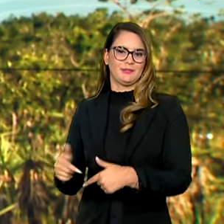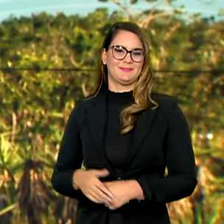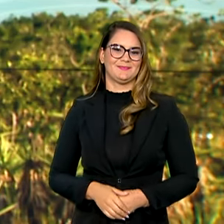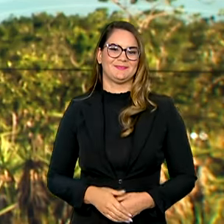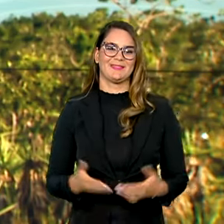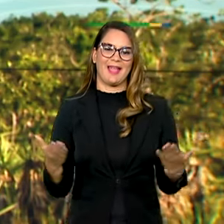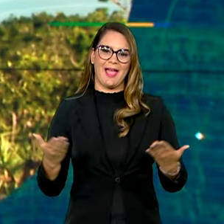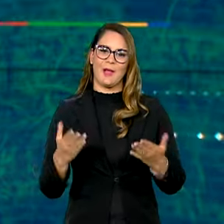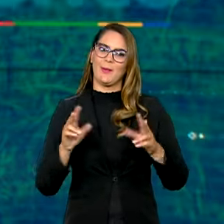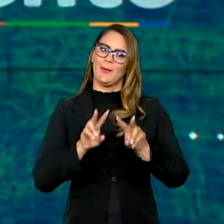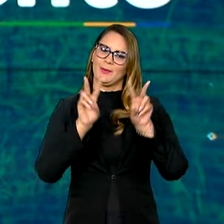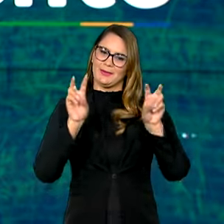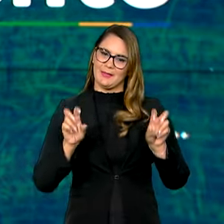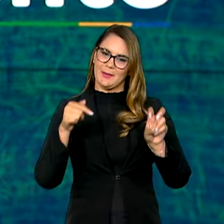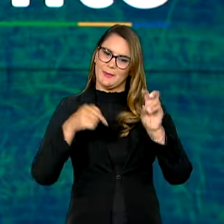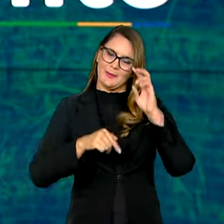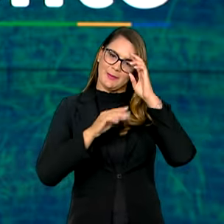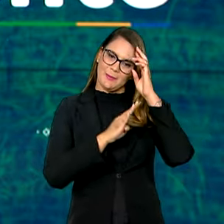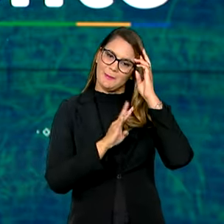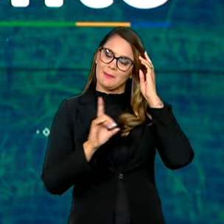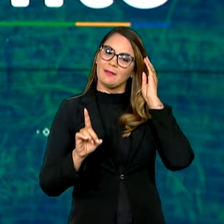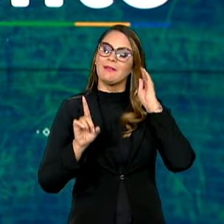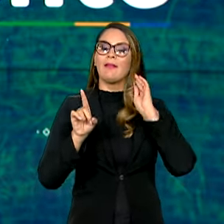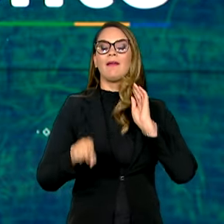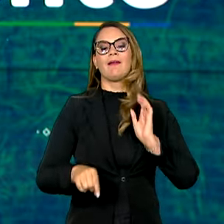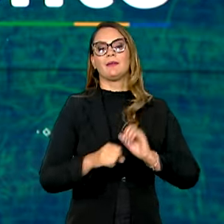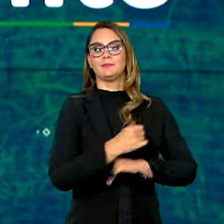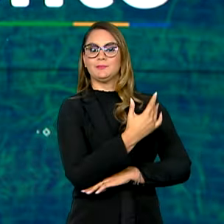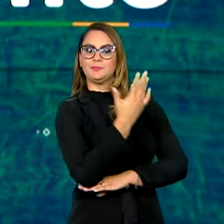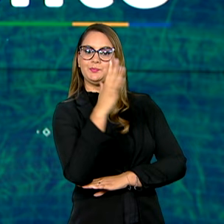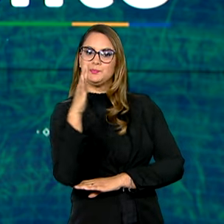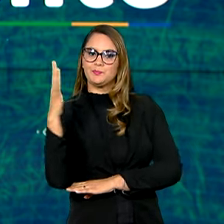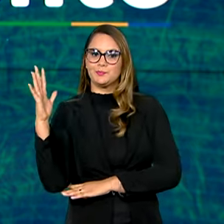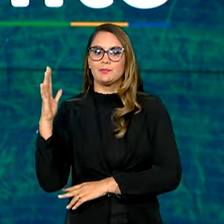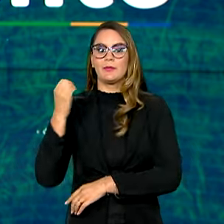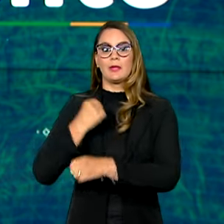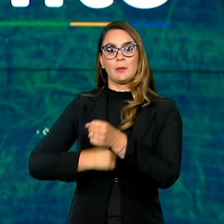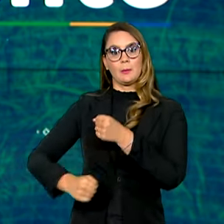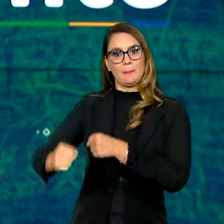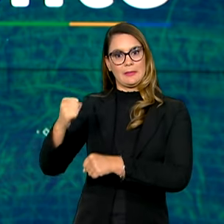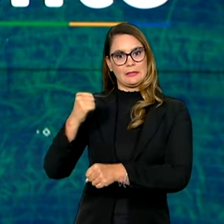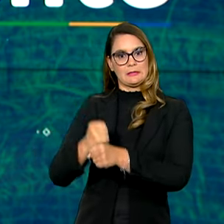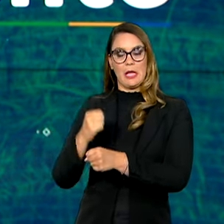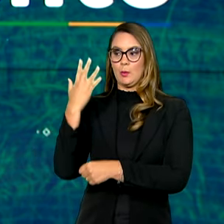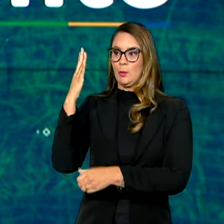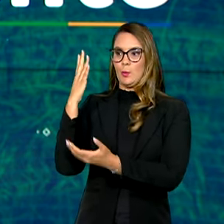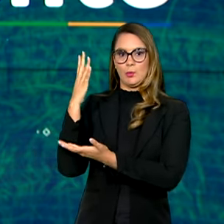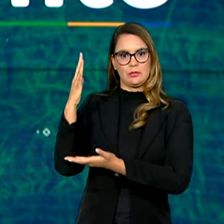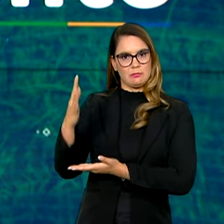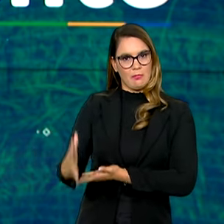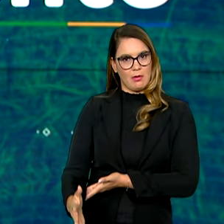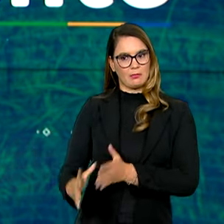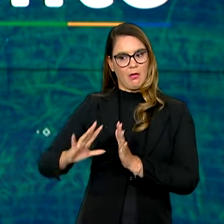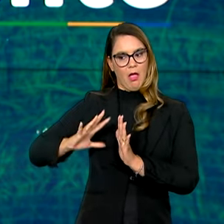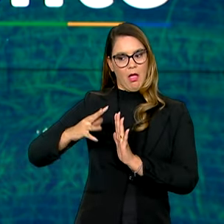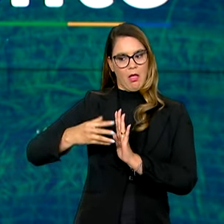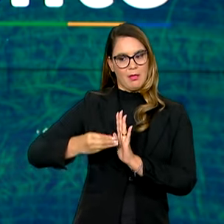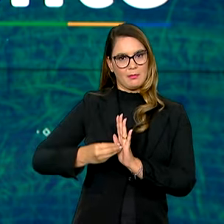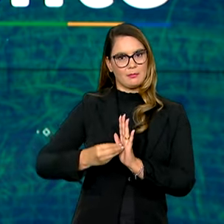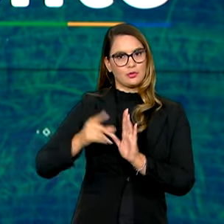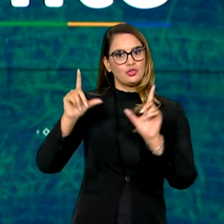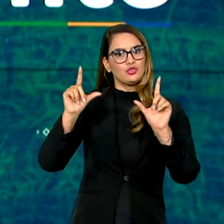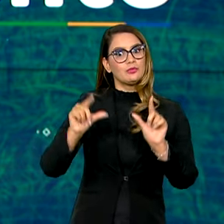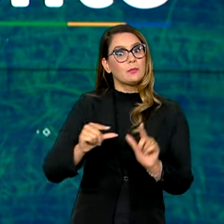e agora o nosso assunto aqui no Brasil em dia é meio ambiente no ano passado o desmatamento na Amazônia caiu pela